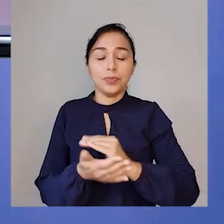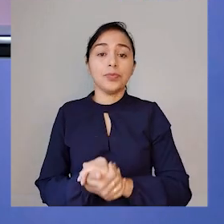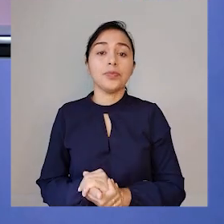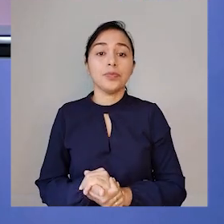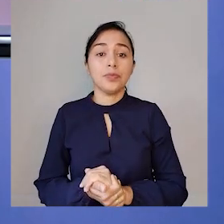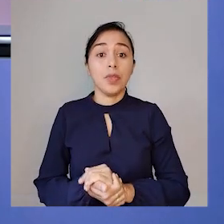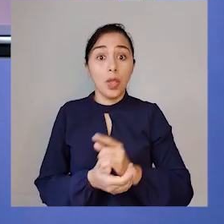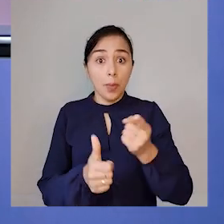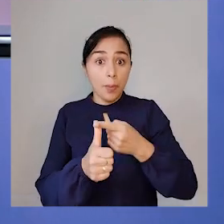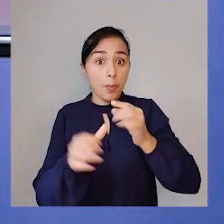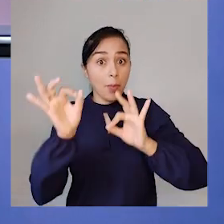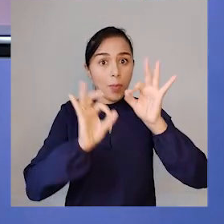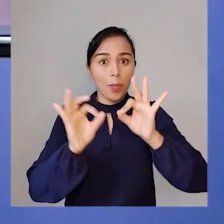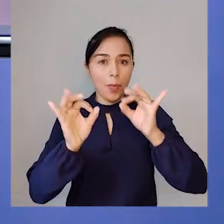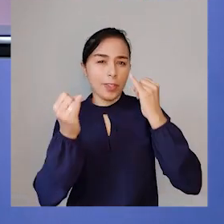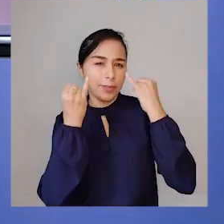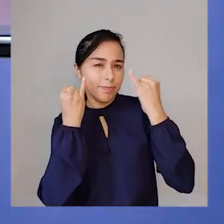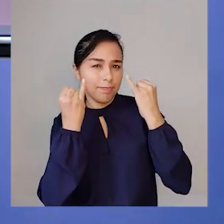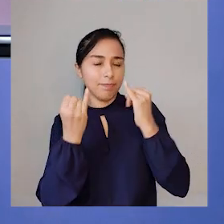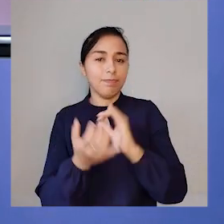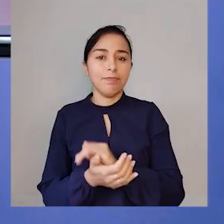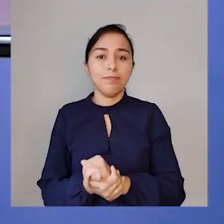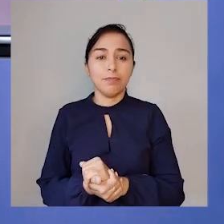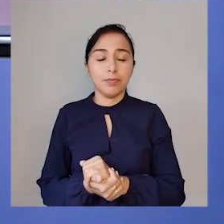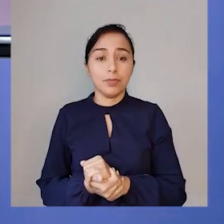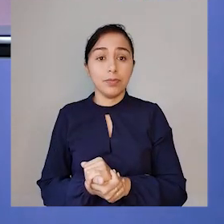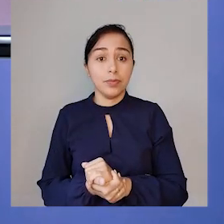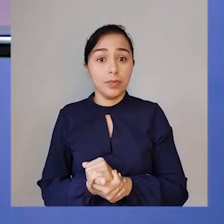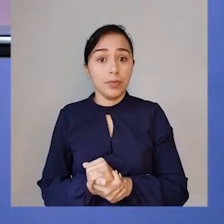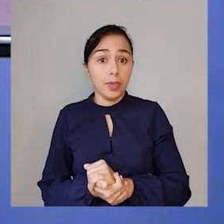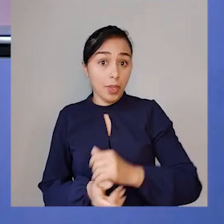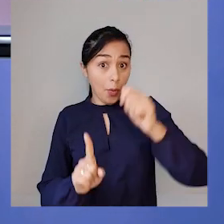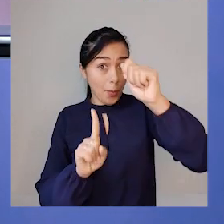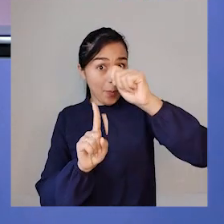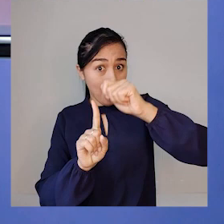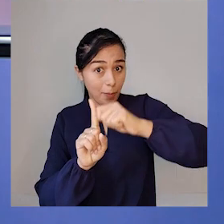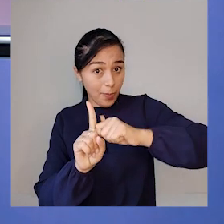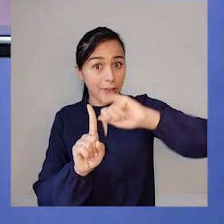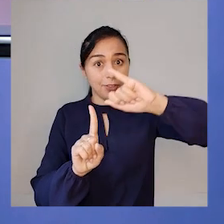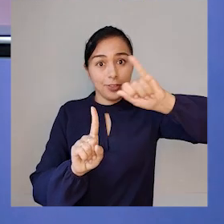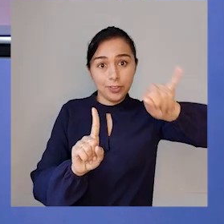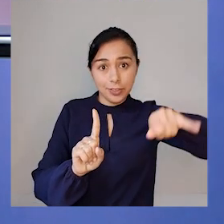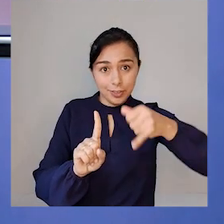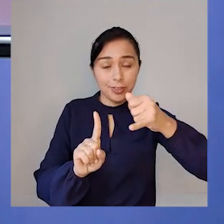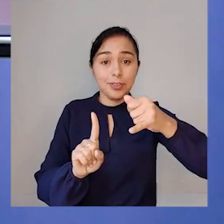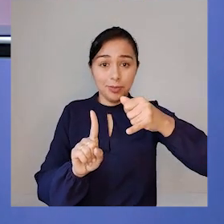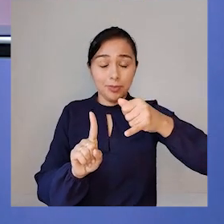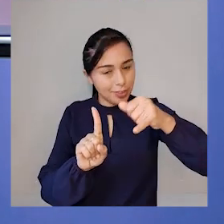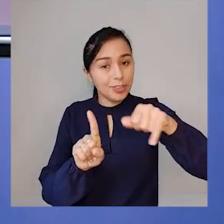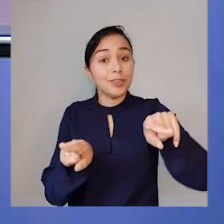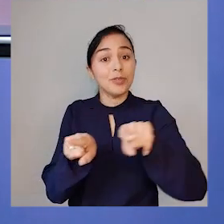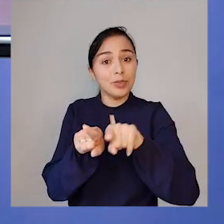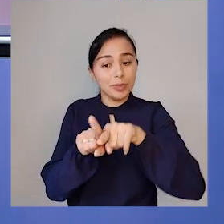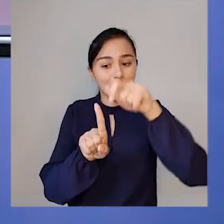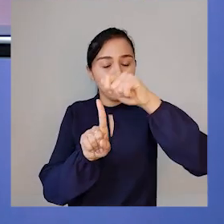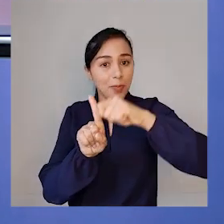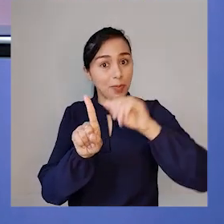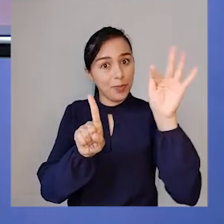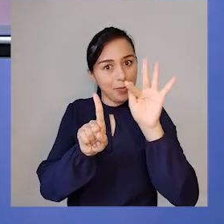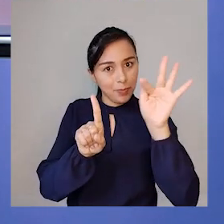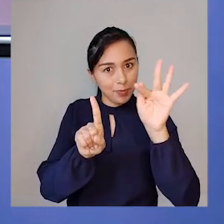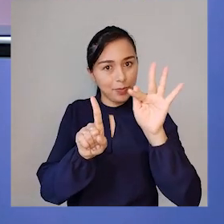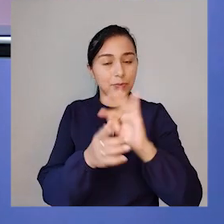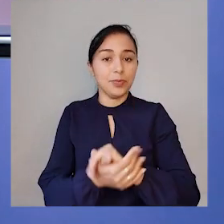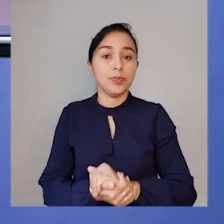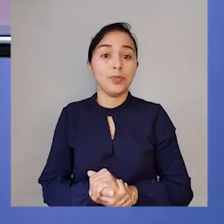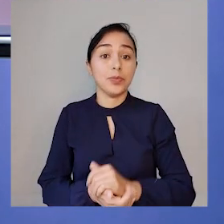nós iremos trabalhar. Nesse caso aqui, os 2 primeiros meses se refere a janeiro e a fevereiro.